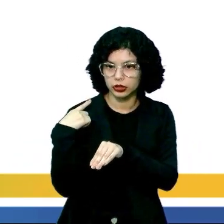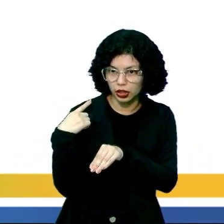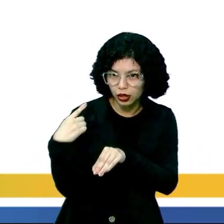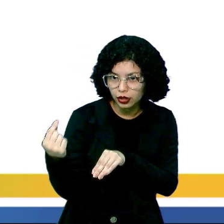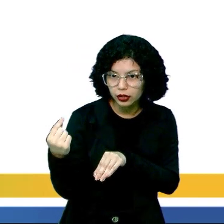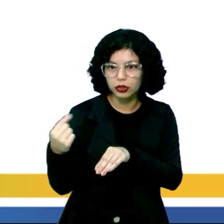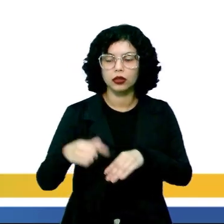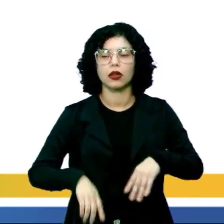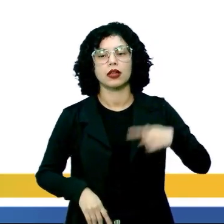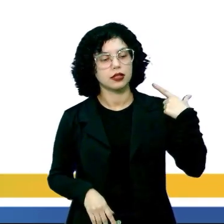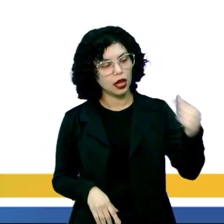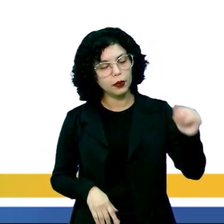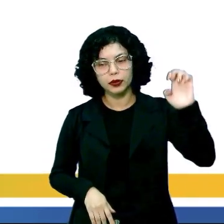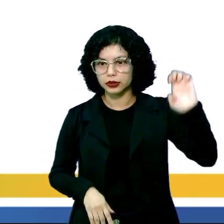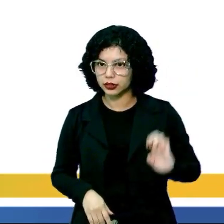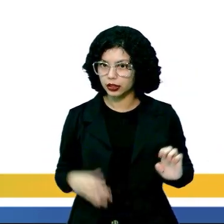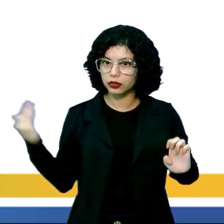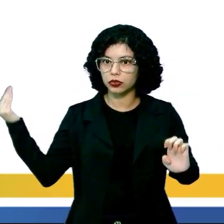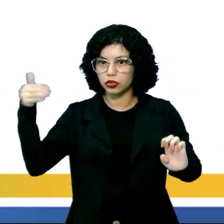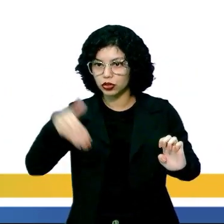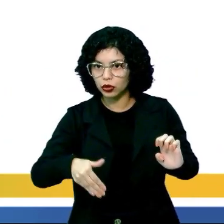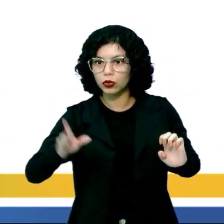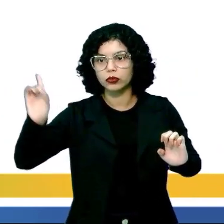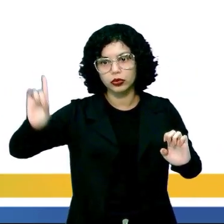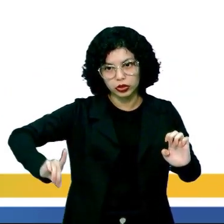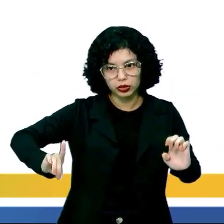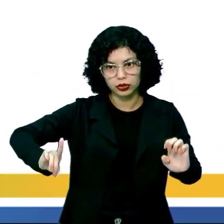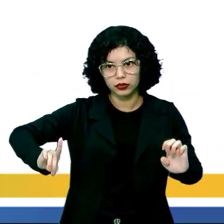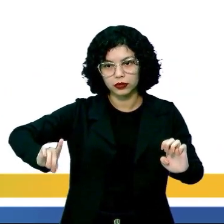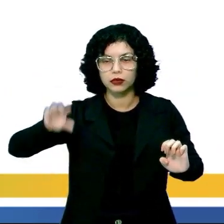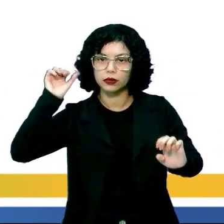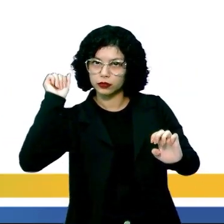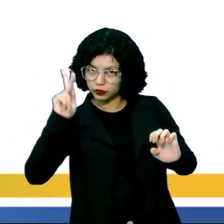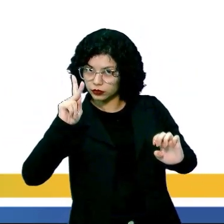lado esquerdo, chegou pelo lado direito,